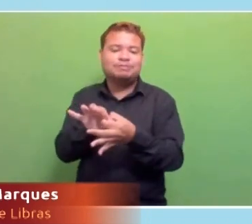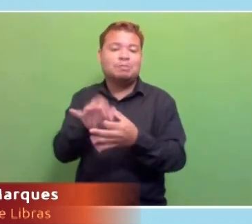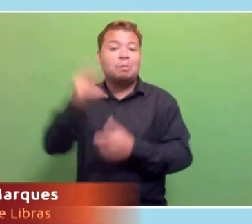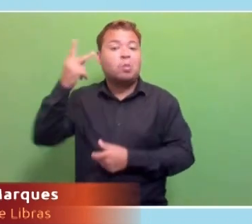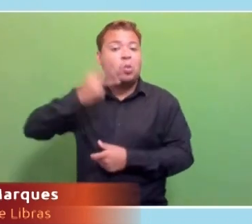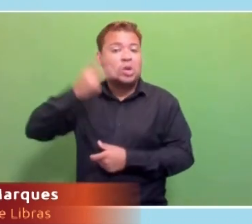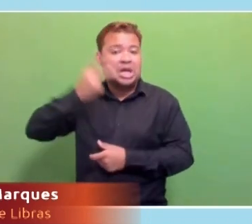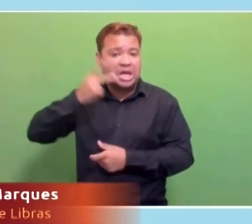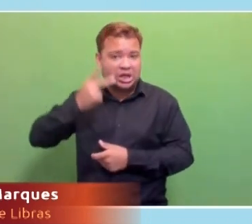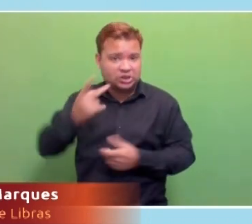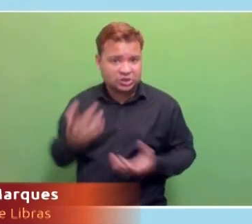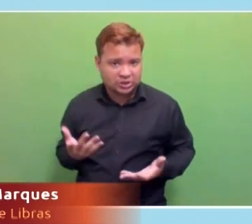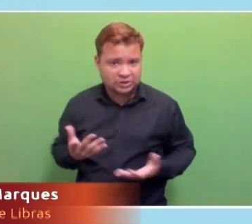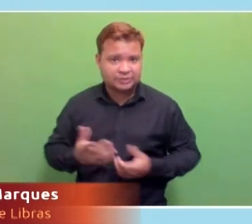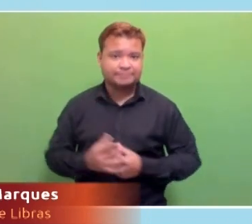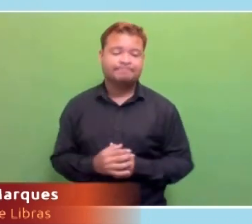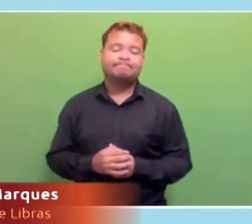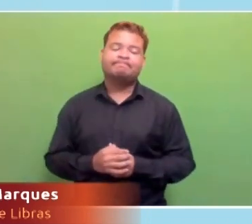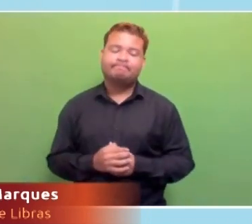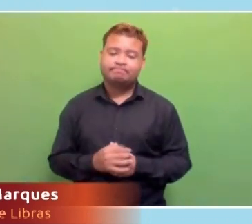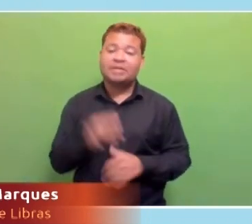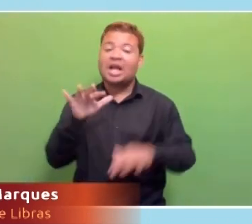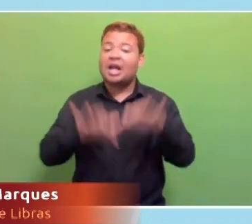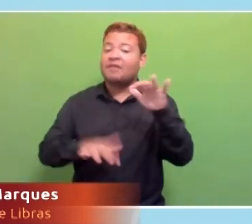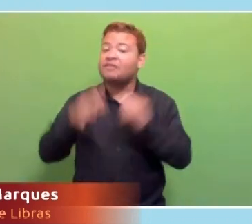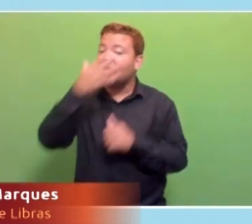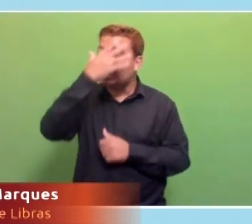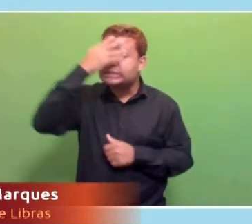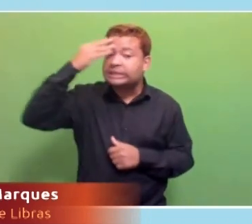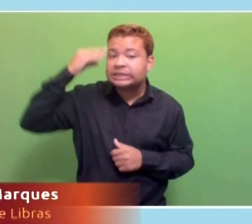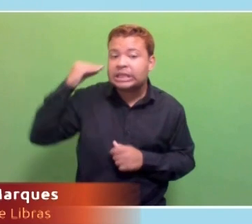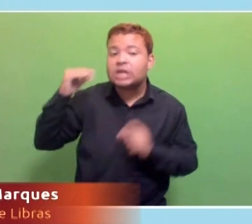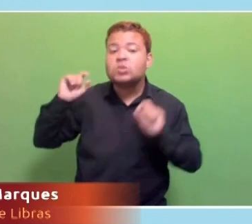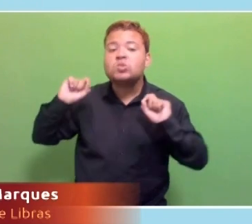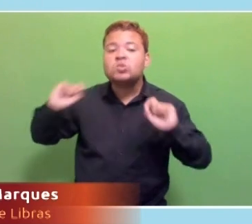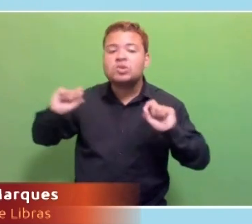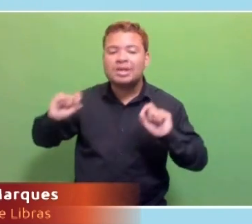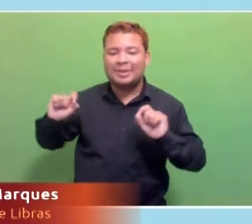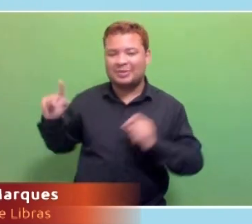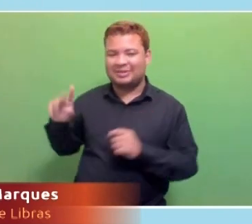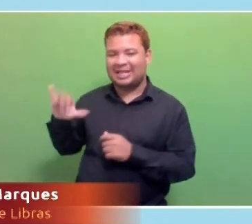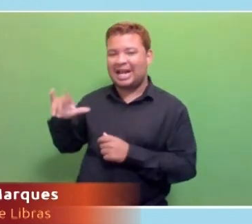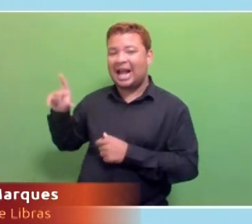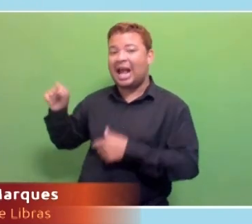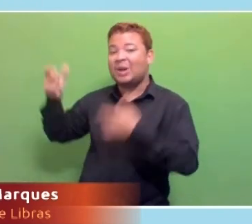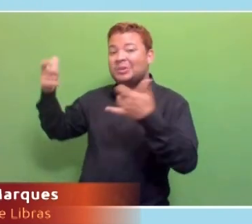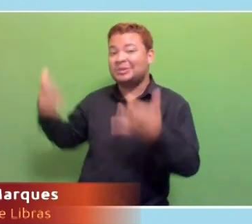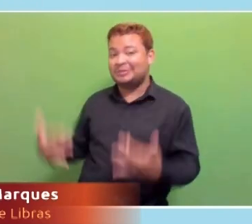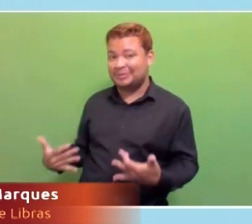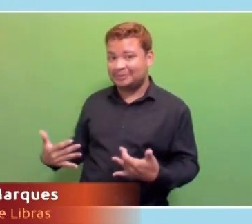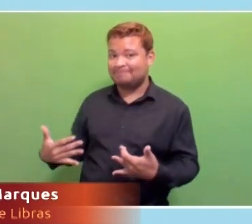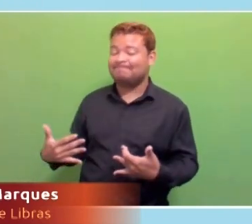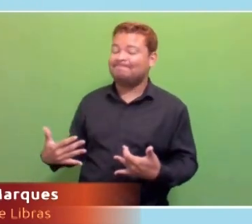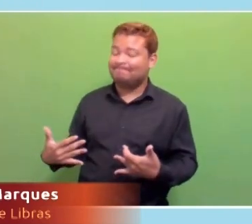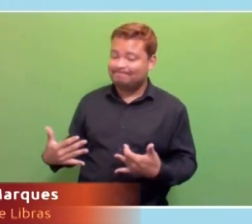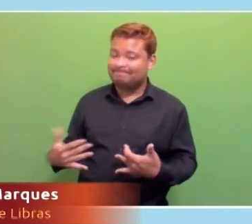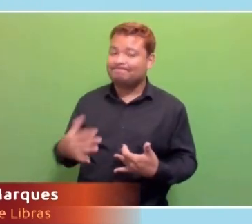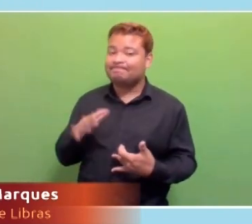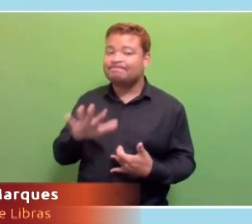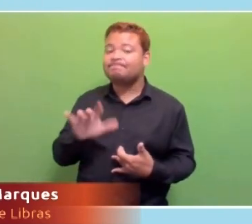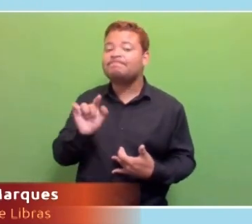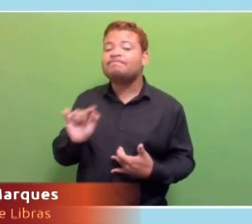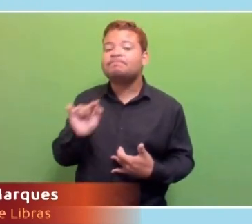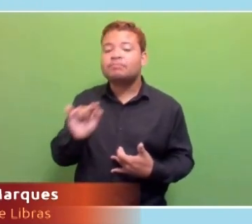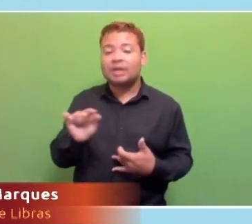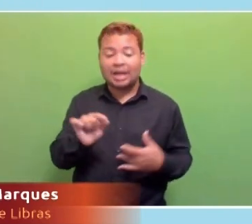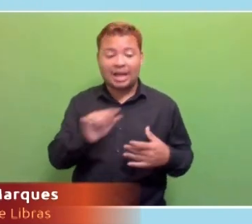esquece que, como bem colocado pelo professor Carlos, o Hamas ele é um grupo